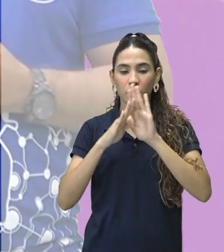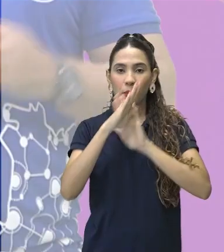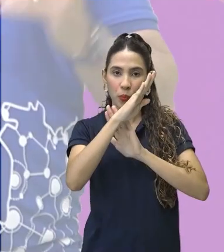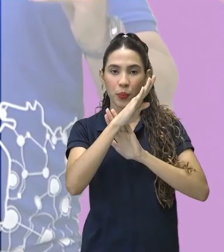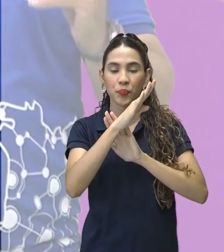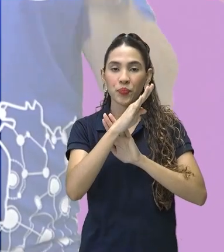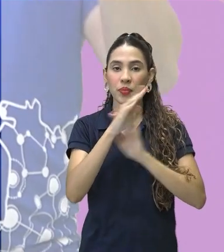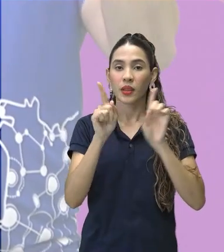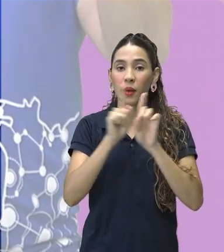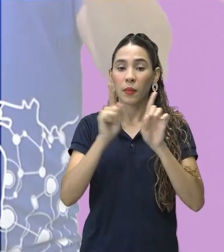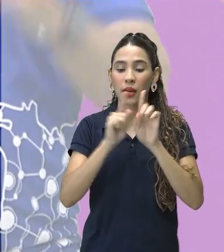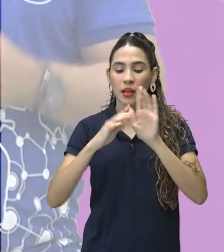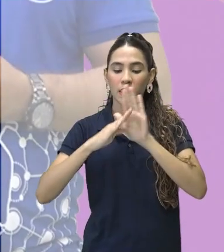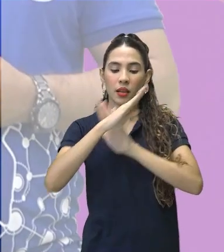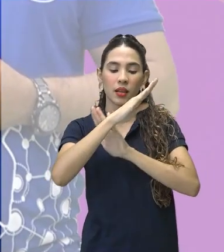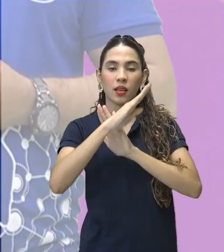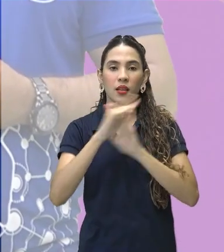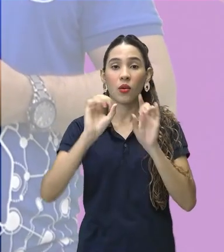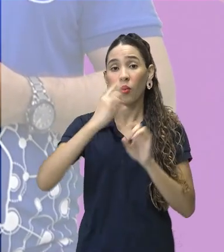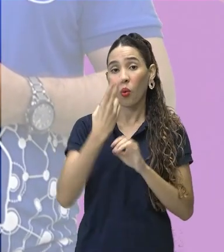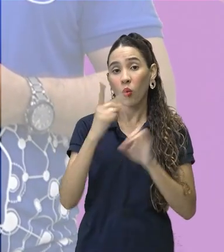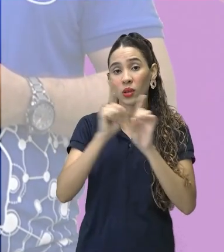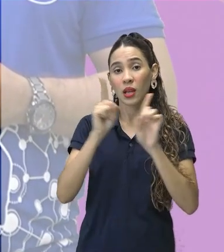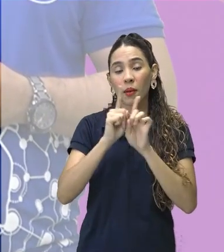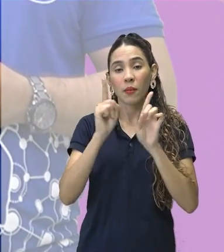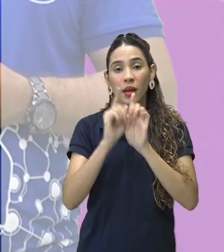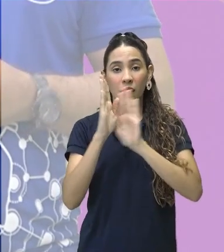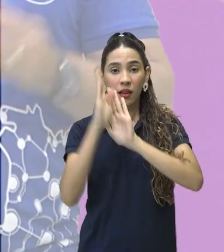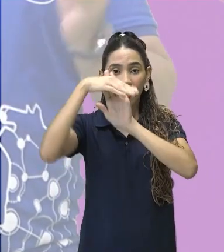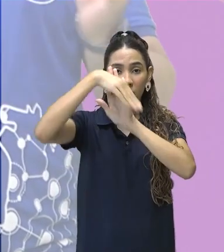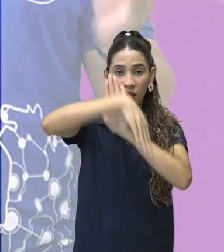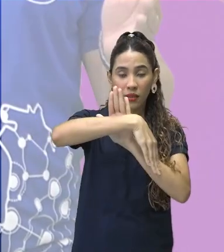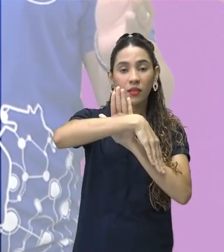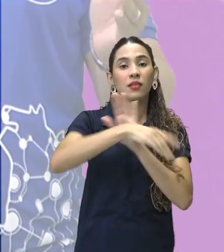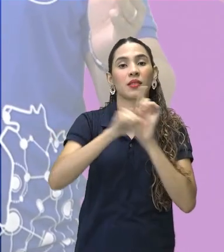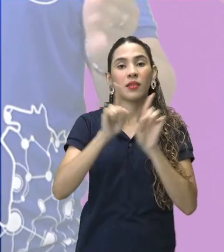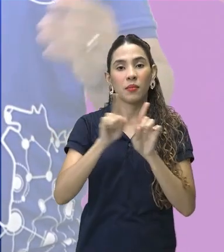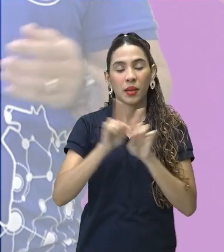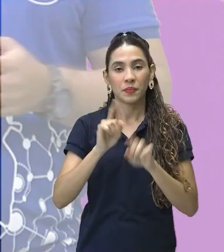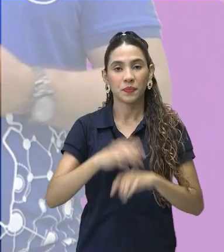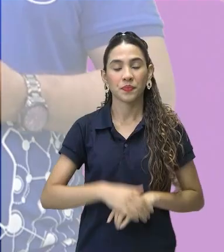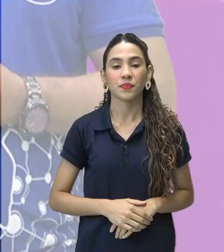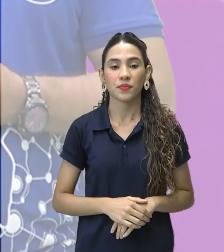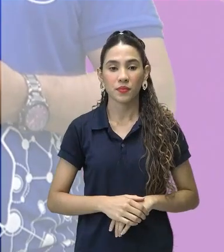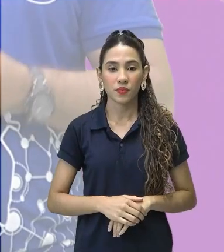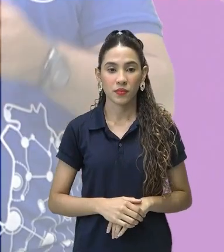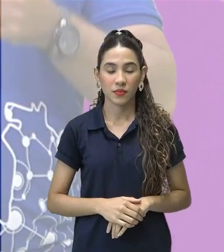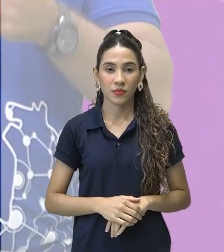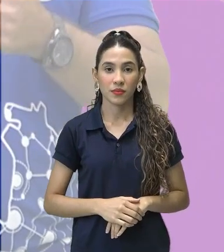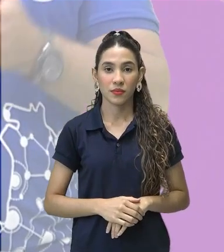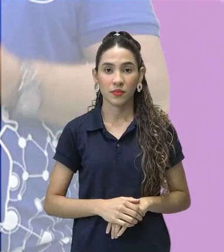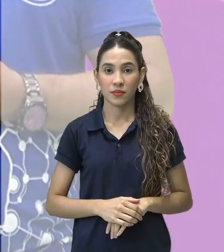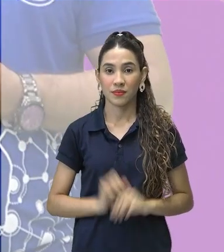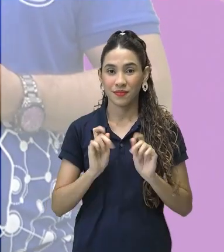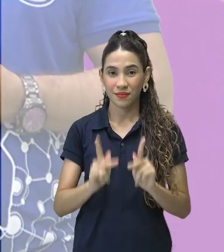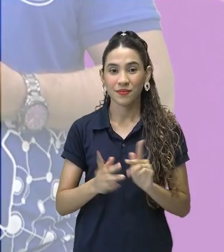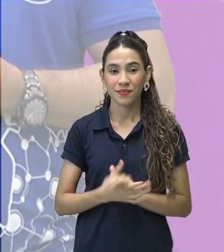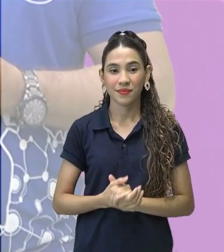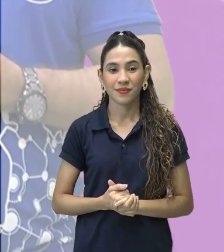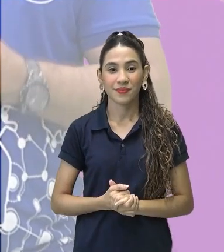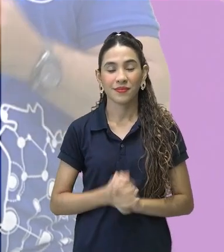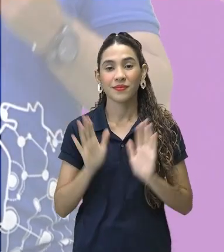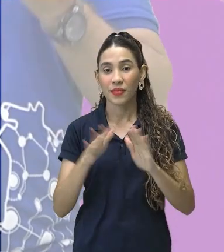maior, né? De baixo para cima, ou do menor para o maior, da esquerda para a direita. Tudo